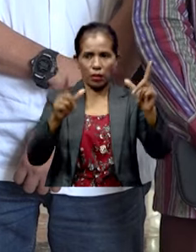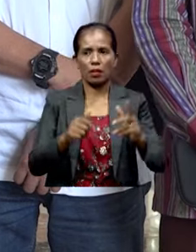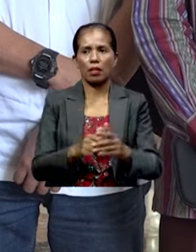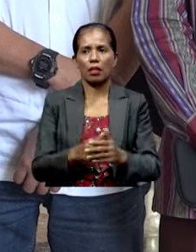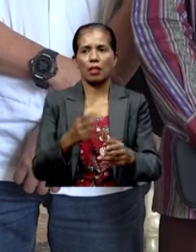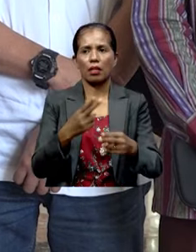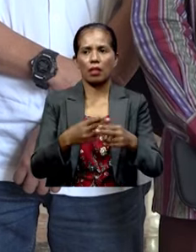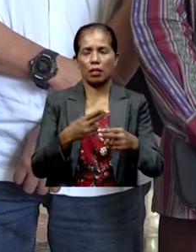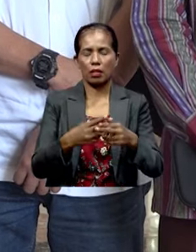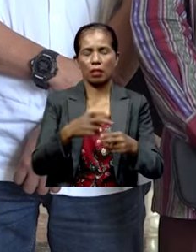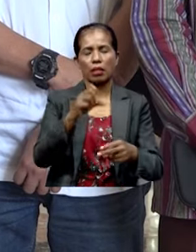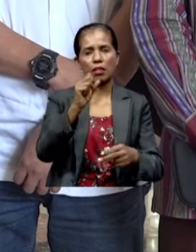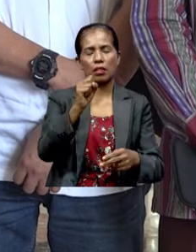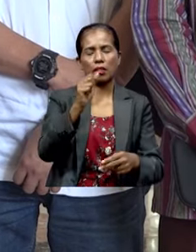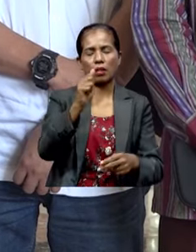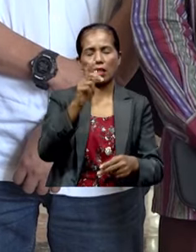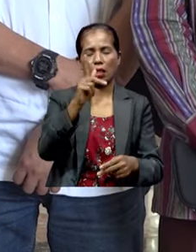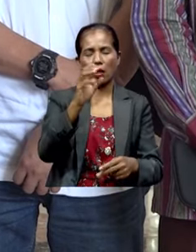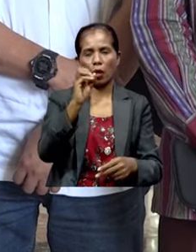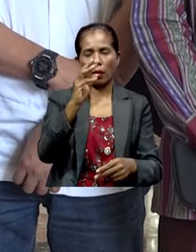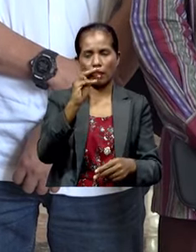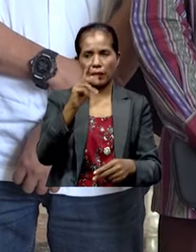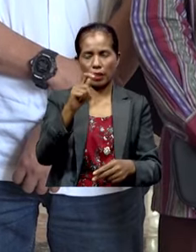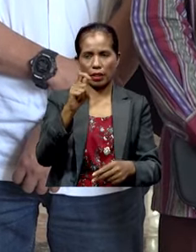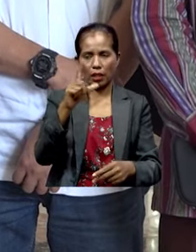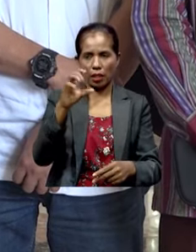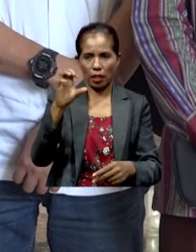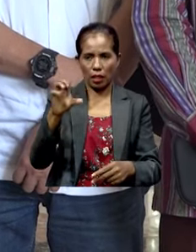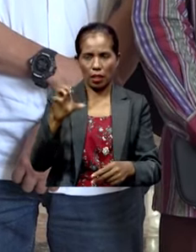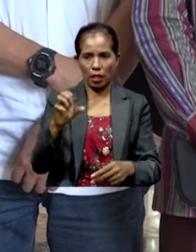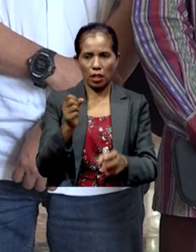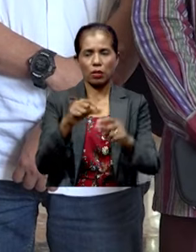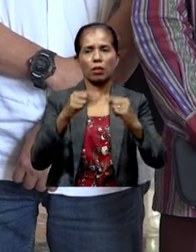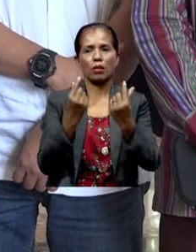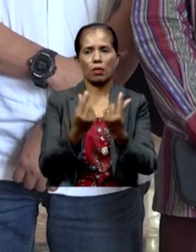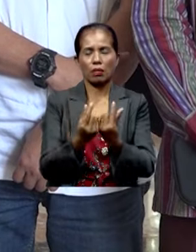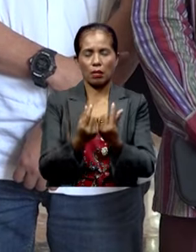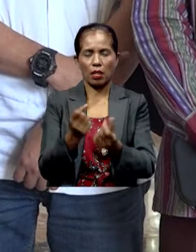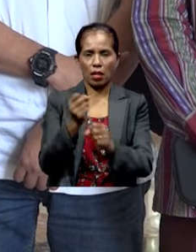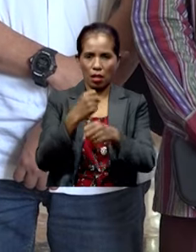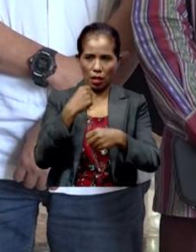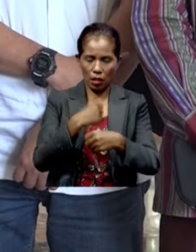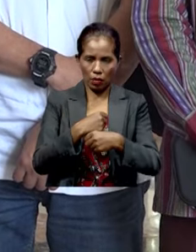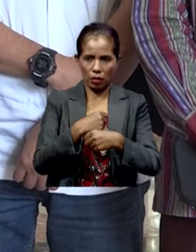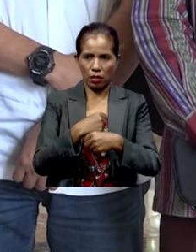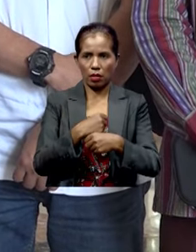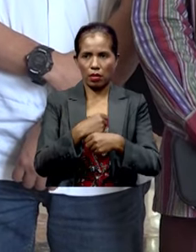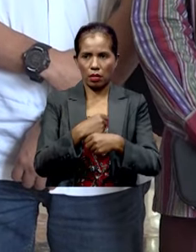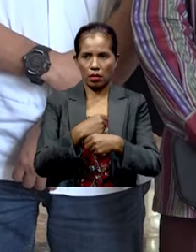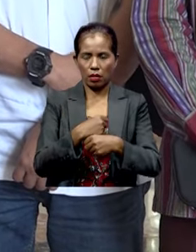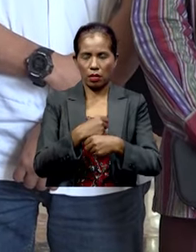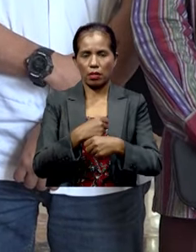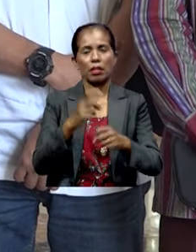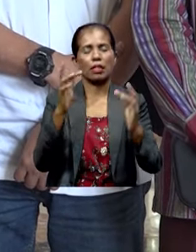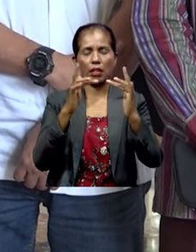para Sacomtel esse grupo Sacom mahalo e realiza ação ida